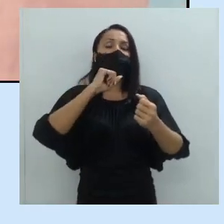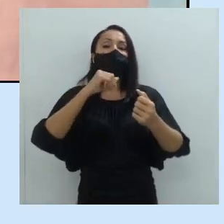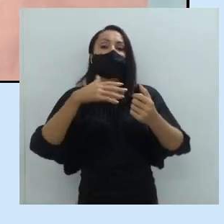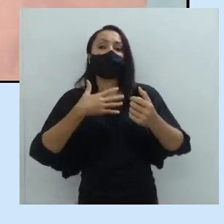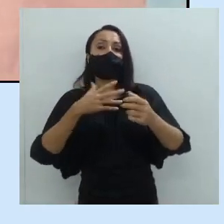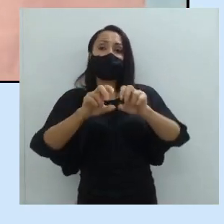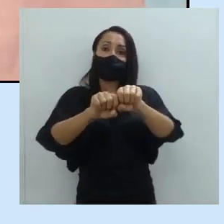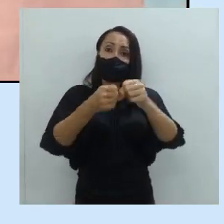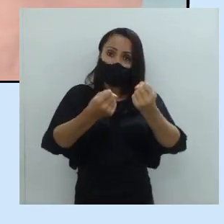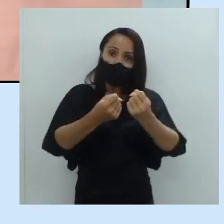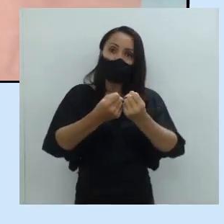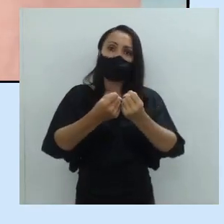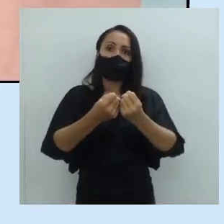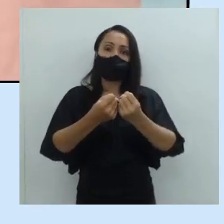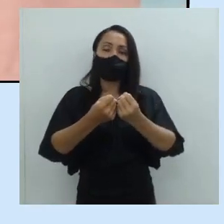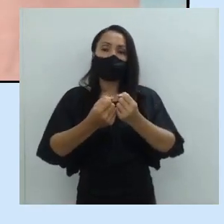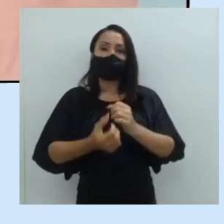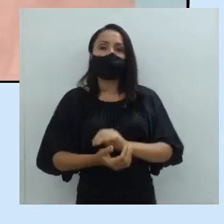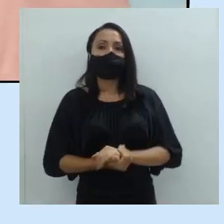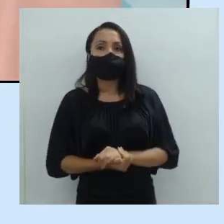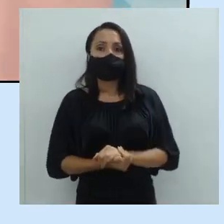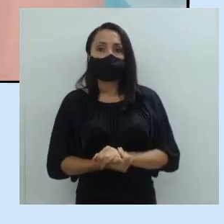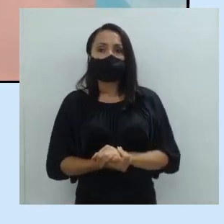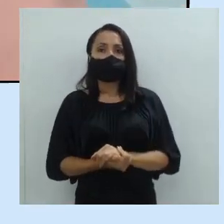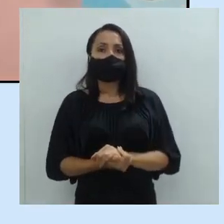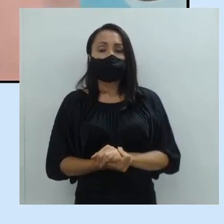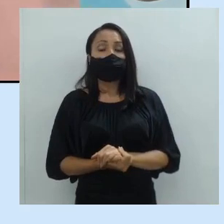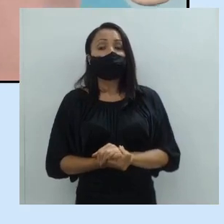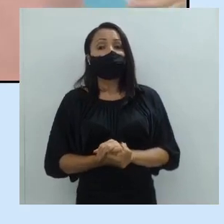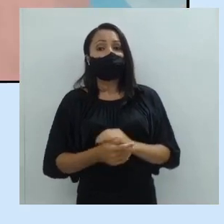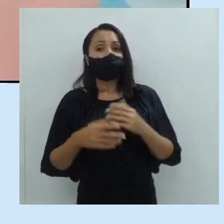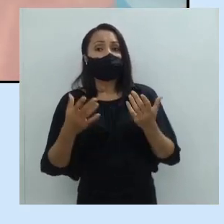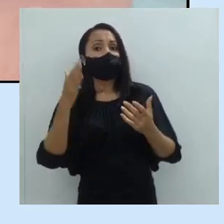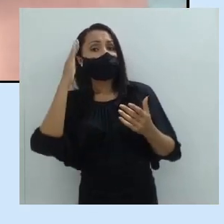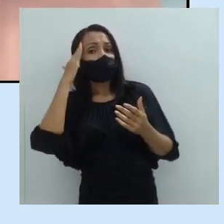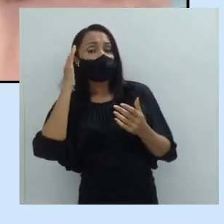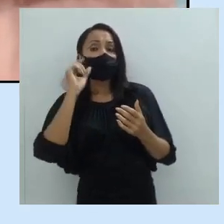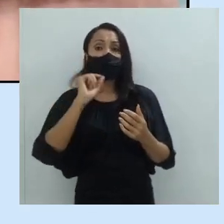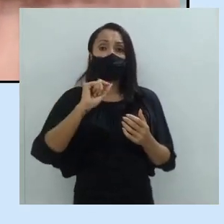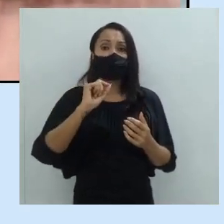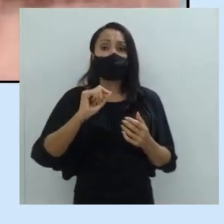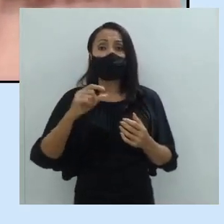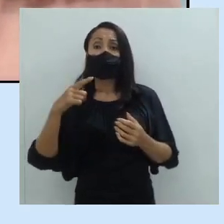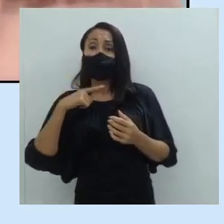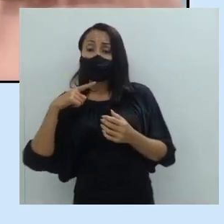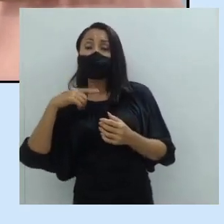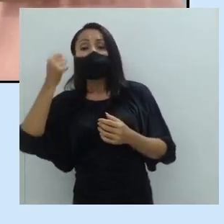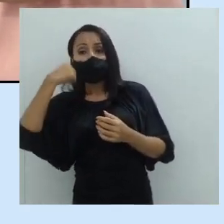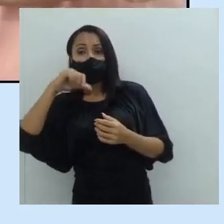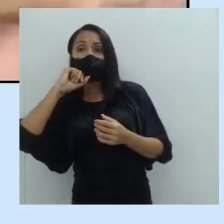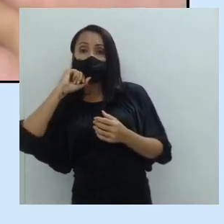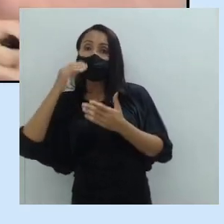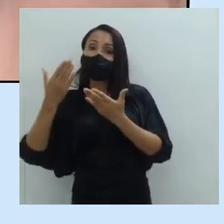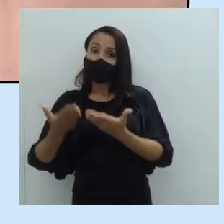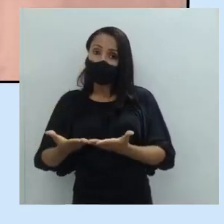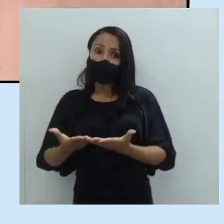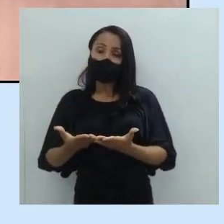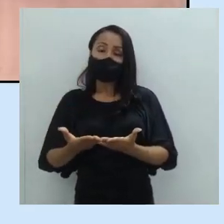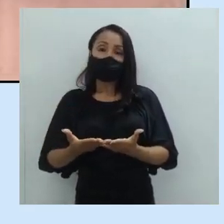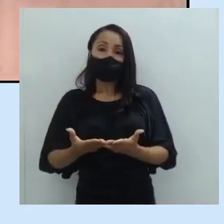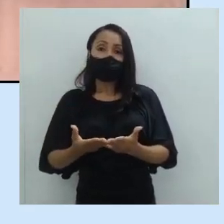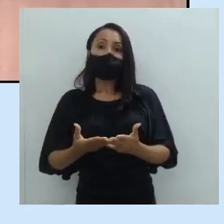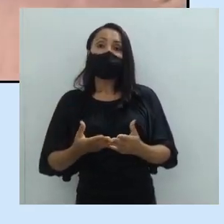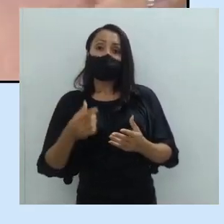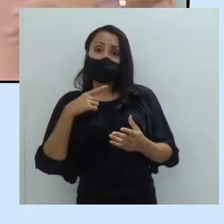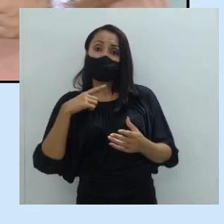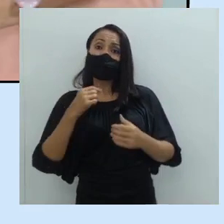o carro da minha mãe quebrou. Aí nós vimos o quê? Temos uma mãe, você tem uma mãe, ela possui